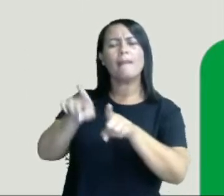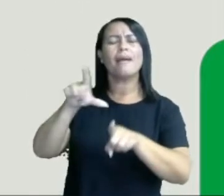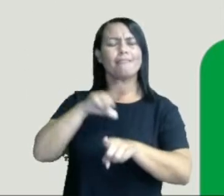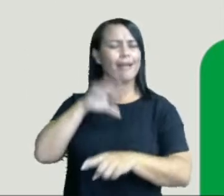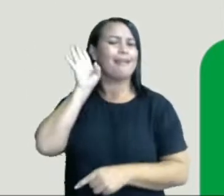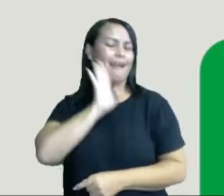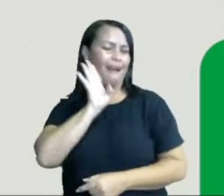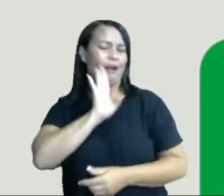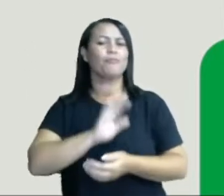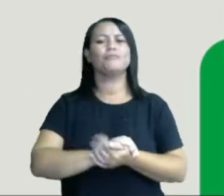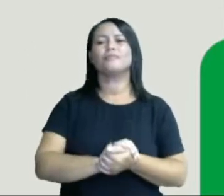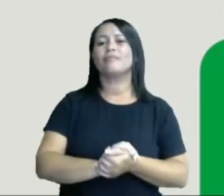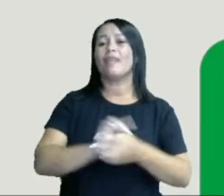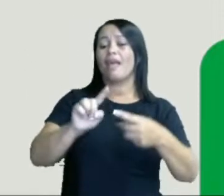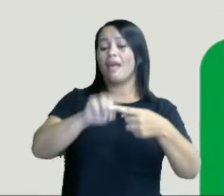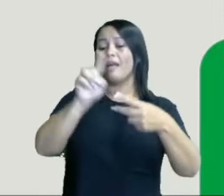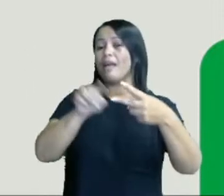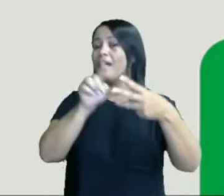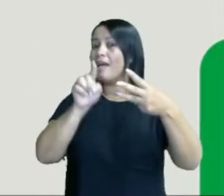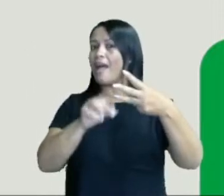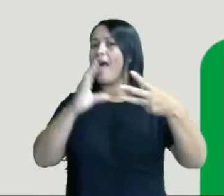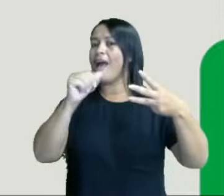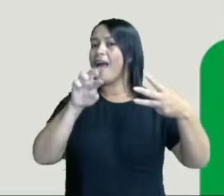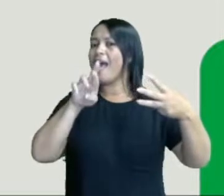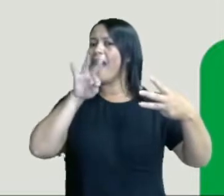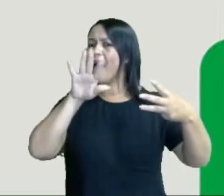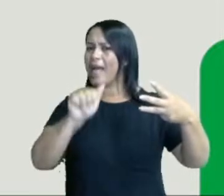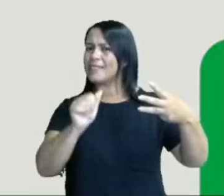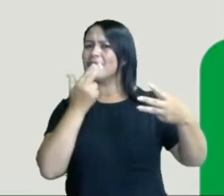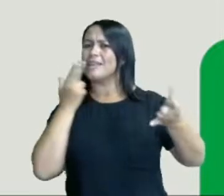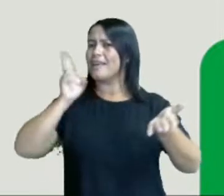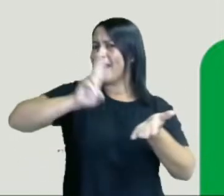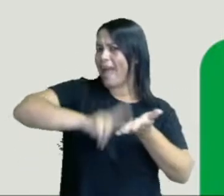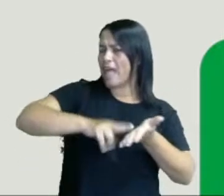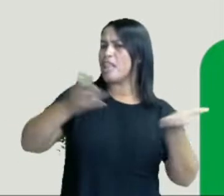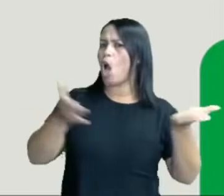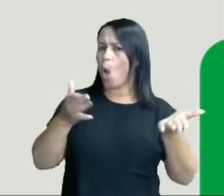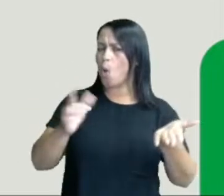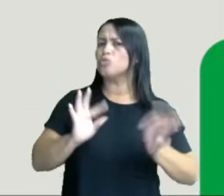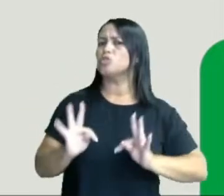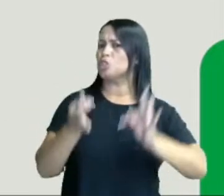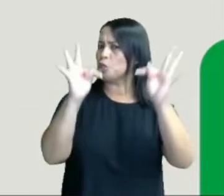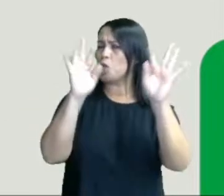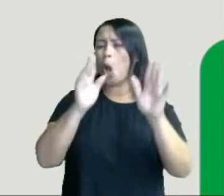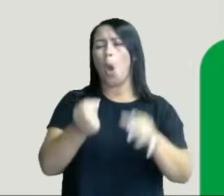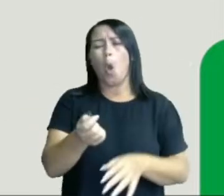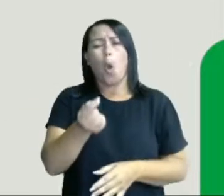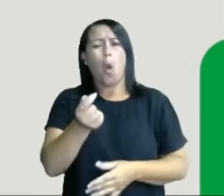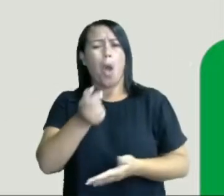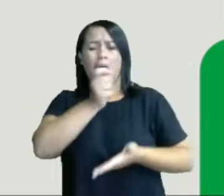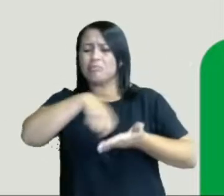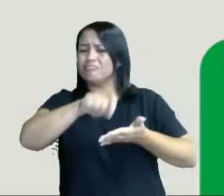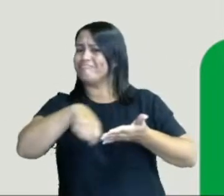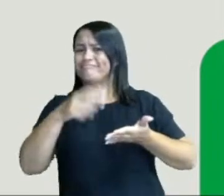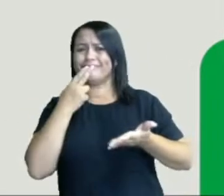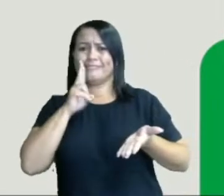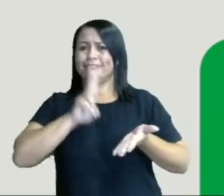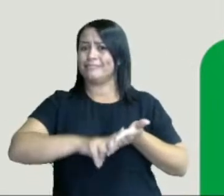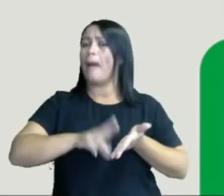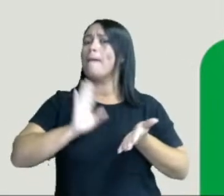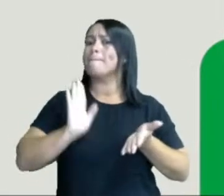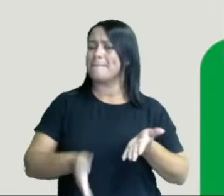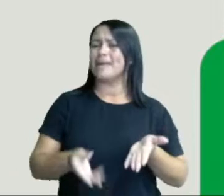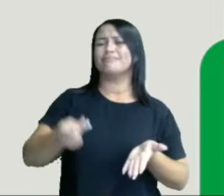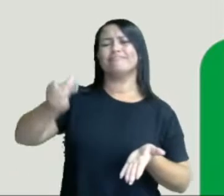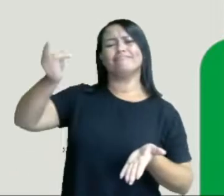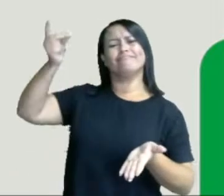bem bacana. Nós temos a carta. Hoje em dia, com a tecnologia, quase não se escreve mais carta, mas durante